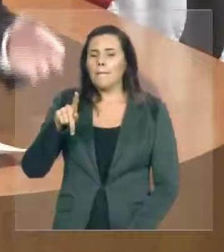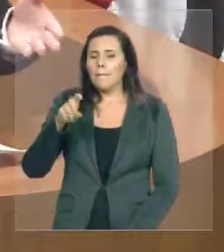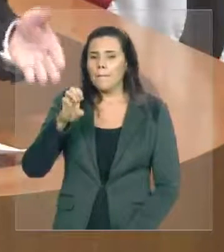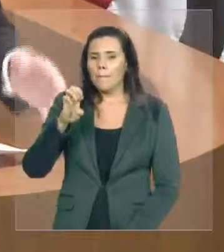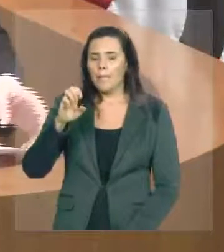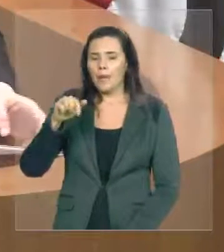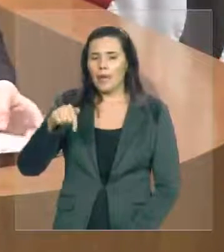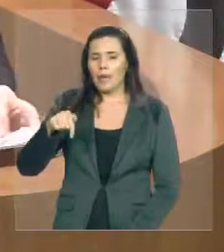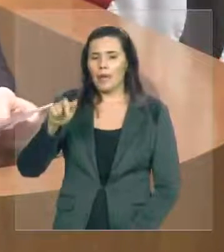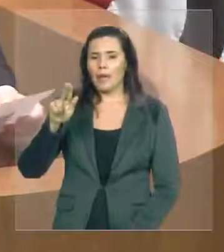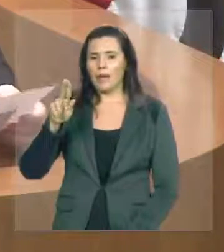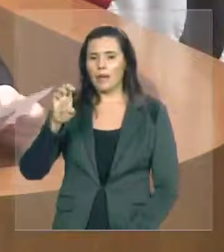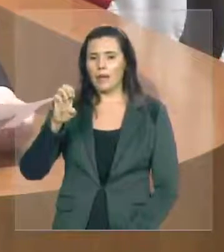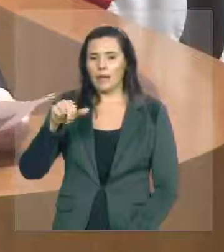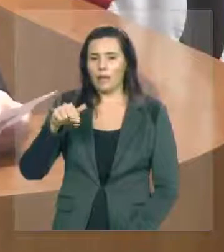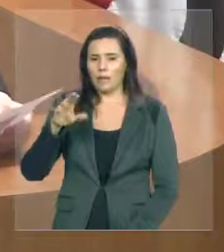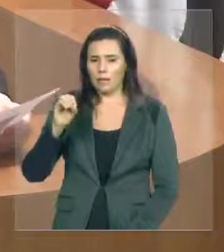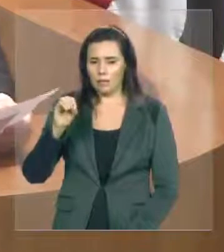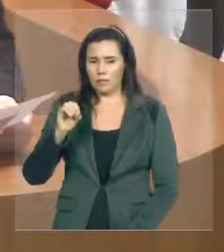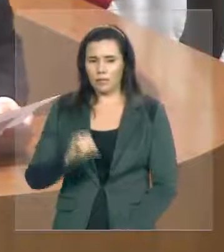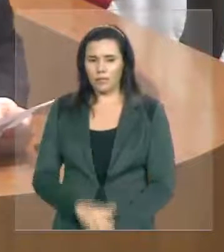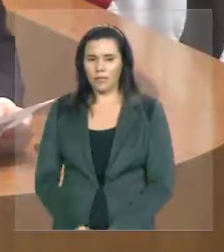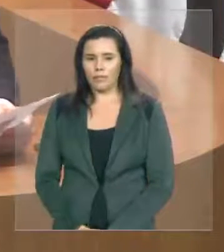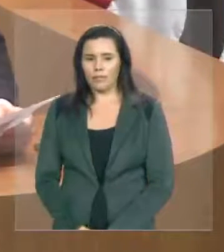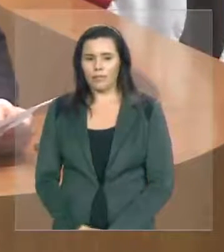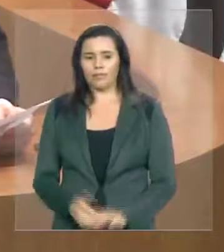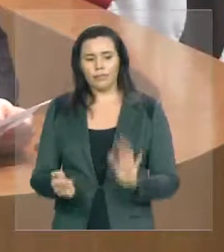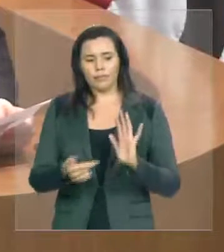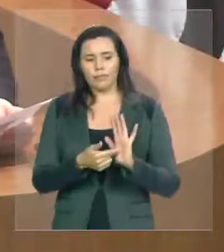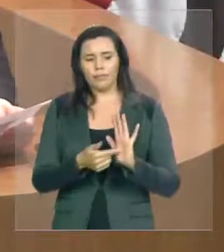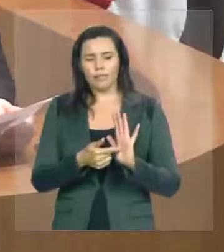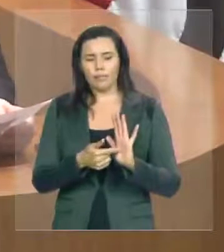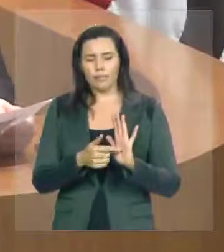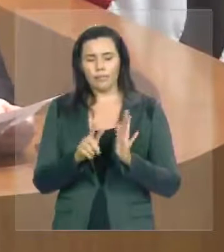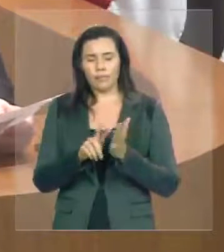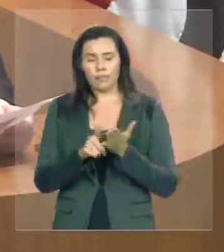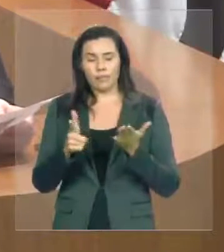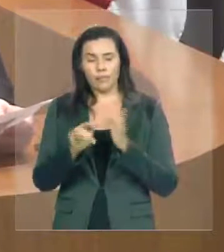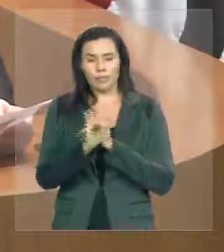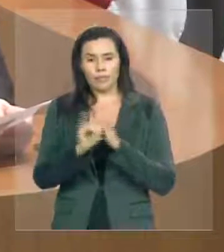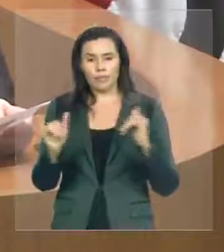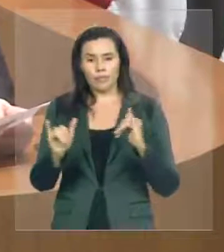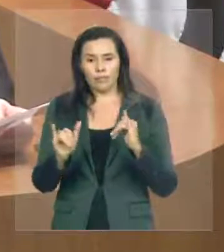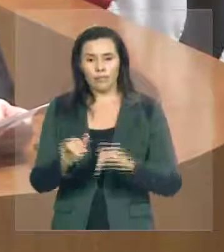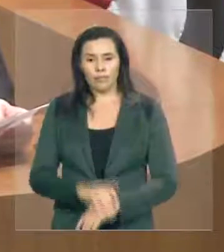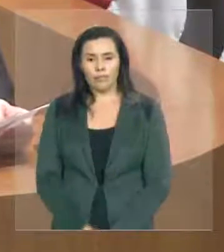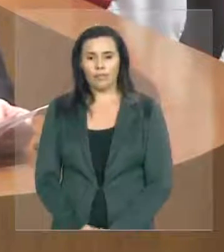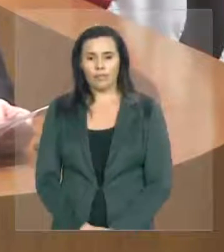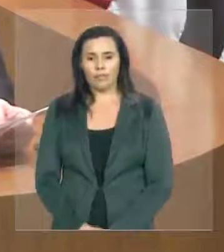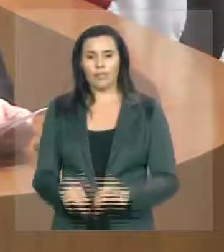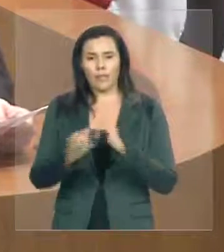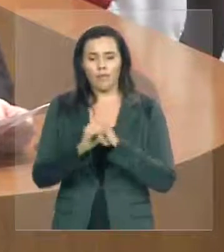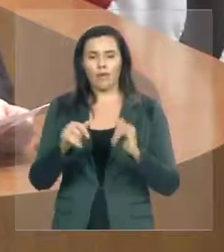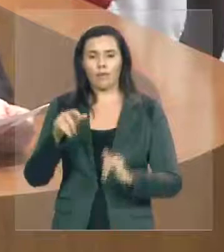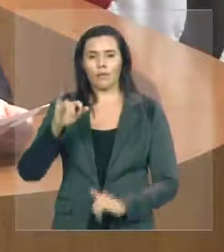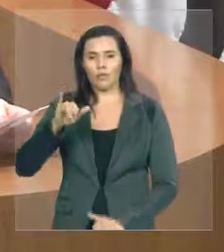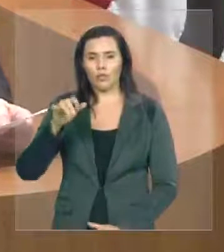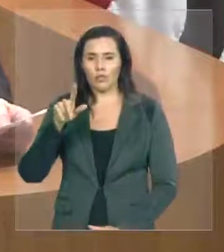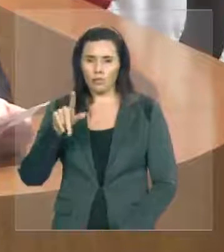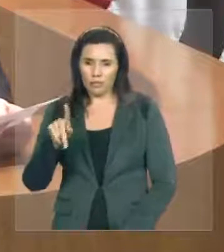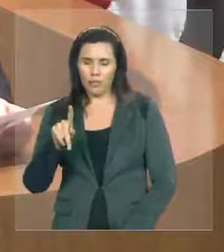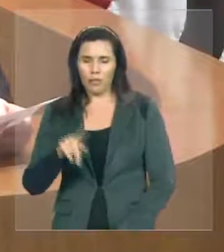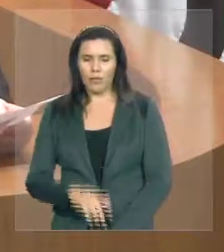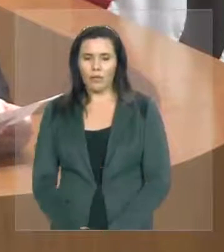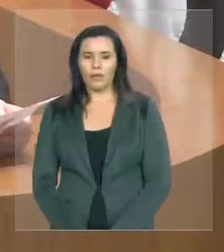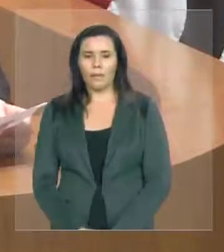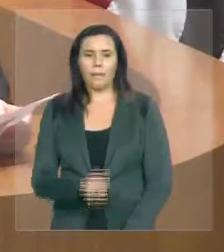Aliás, da abertura do informe do Jornal Pequeno, do informe JP, coluna tradicional na página de política, na página 3 do